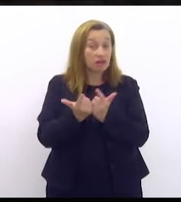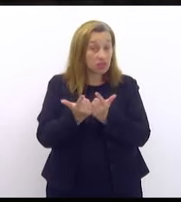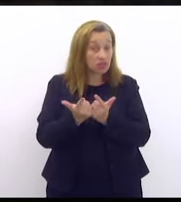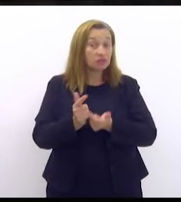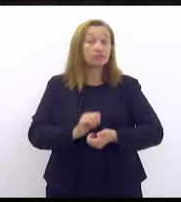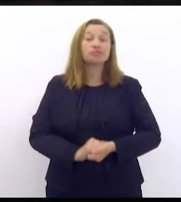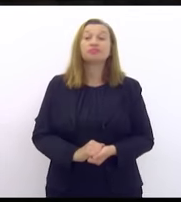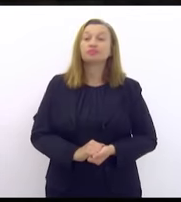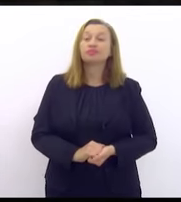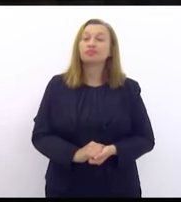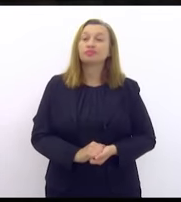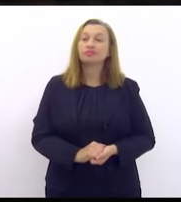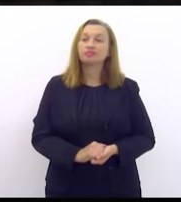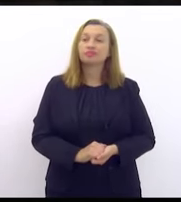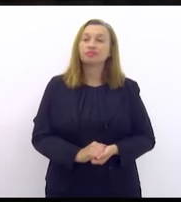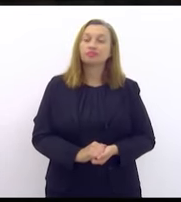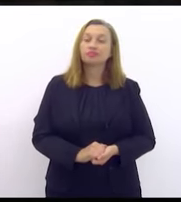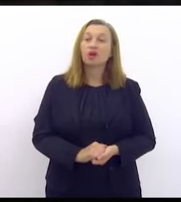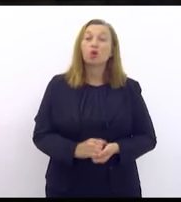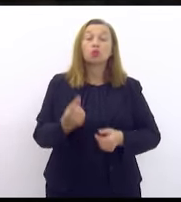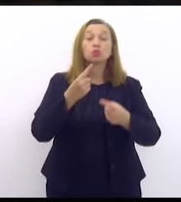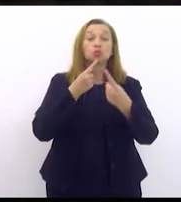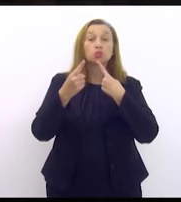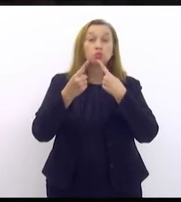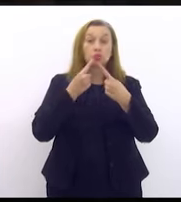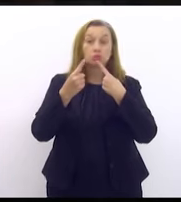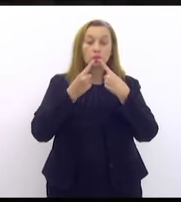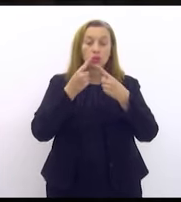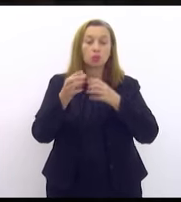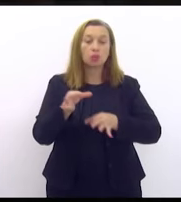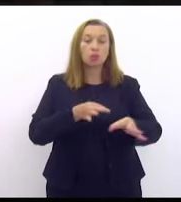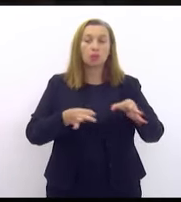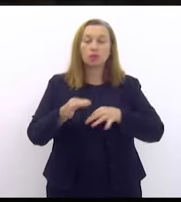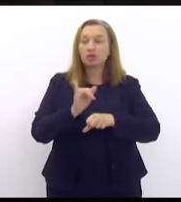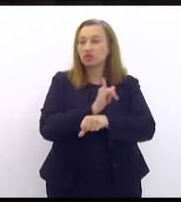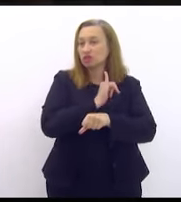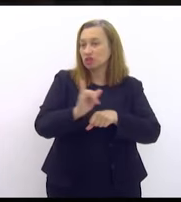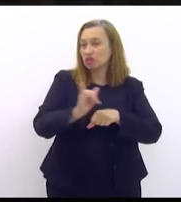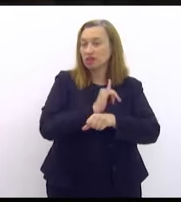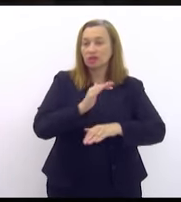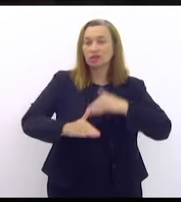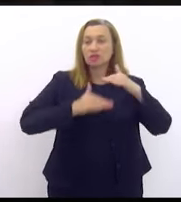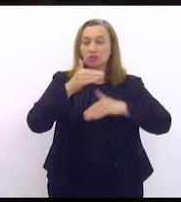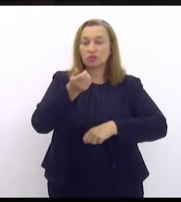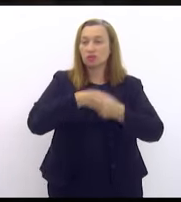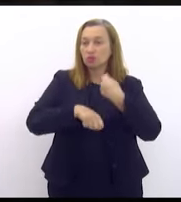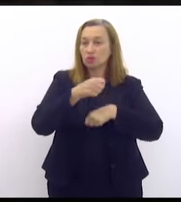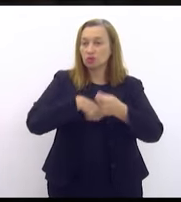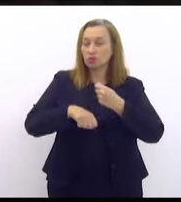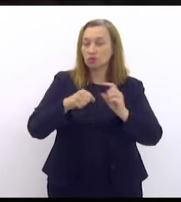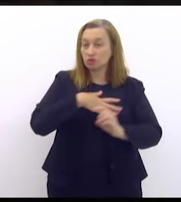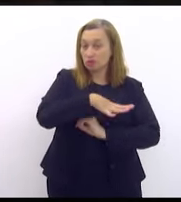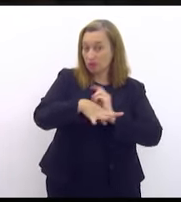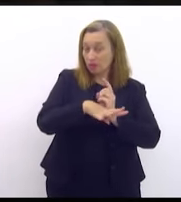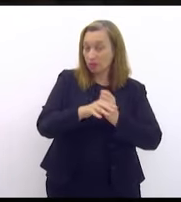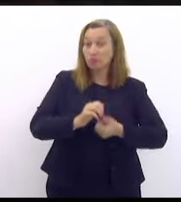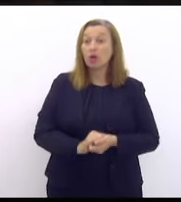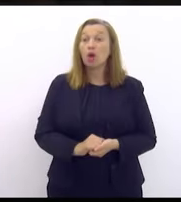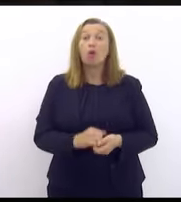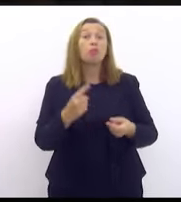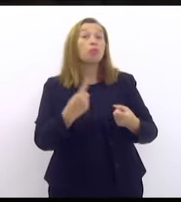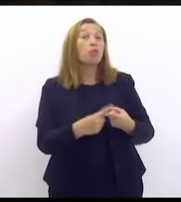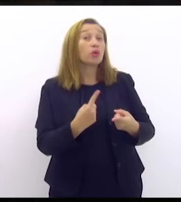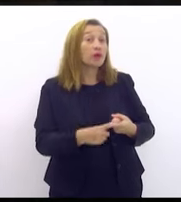Legislativa está discutindo um Plano Estratégico de Desenvolvimento Econômico e Social. Porque